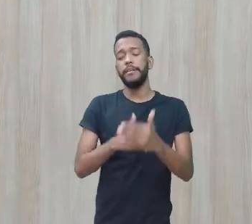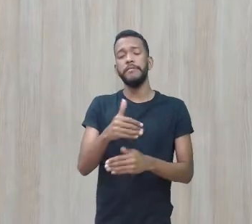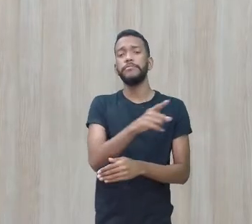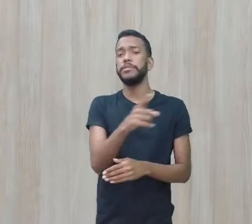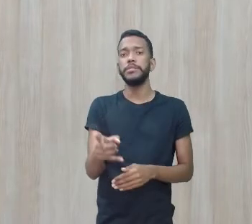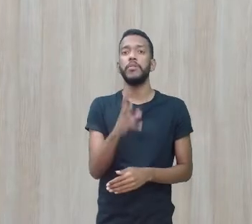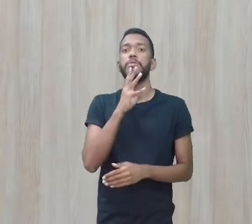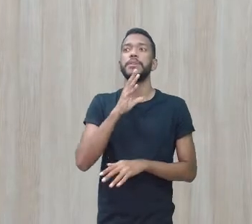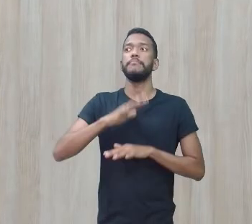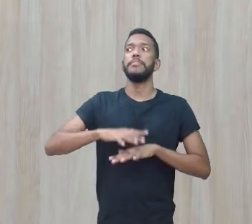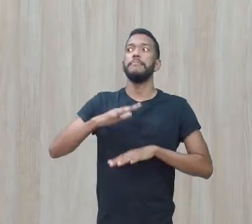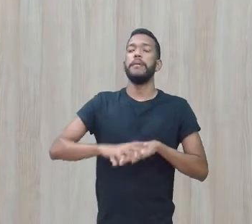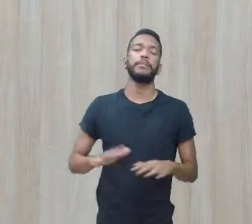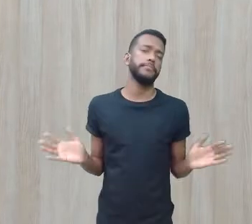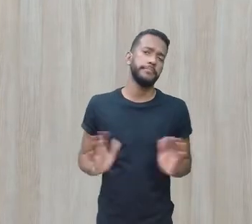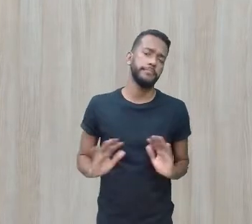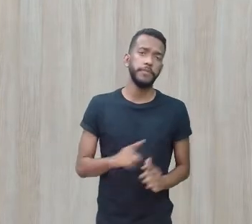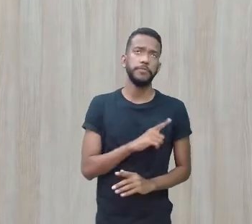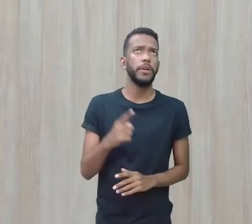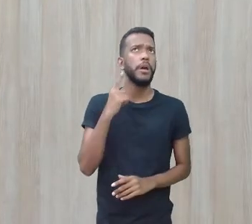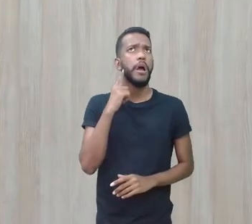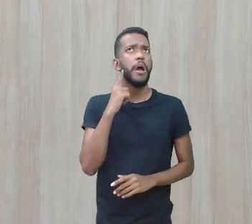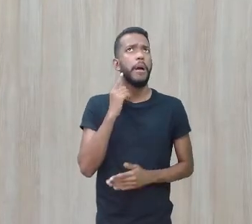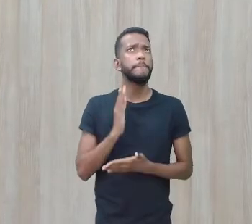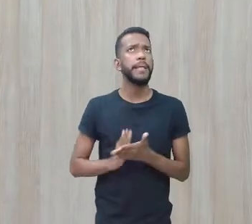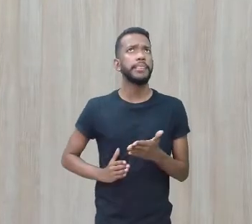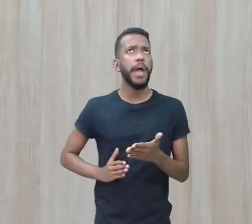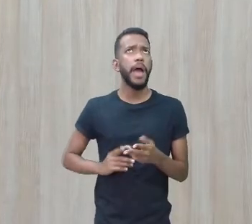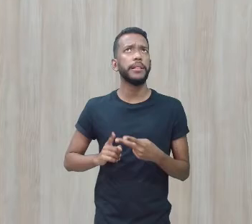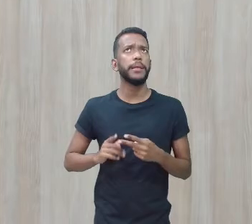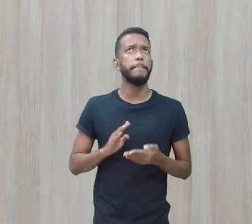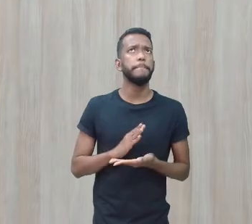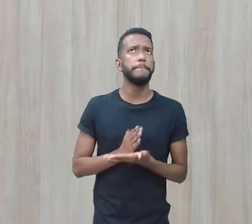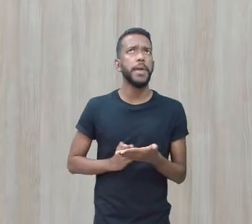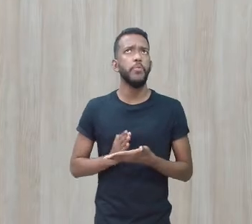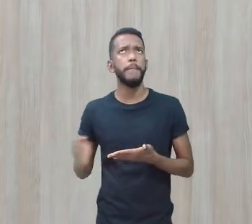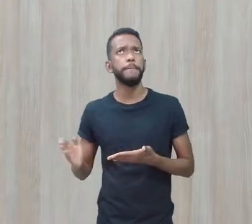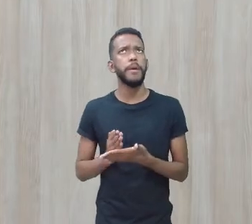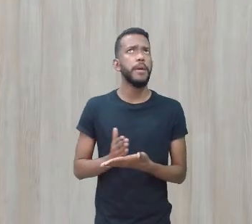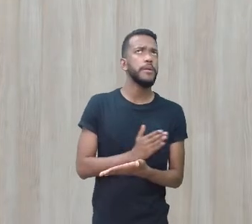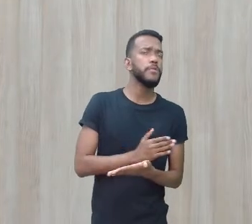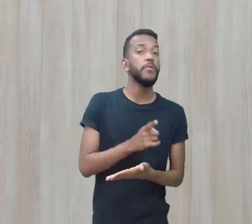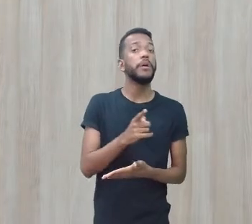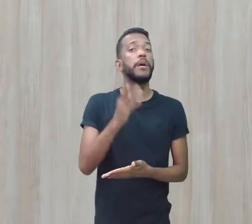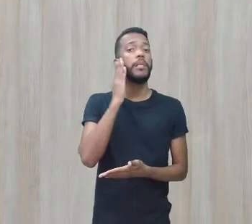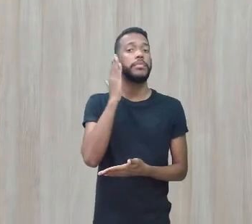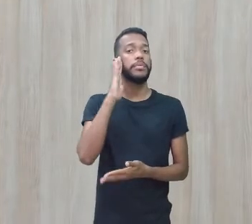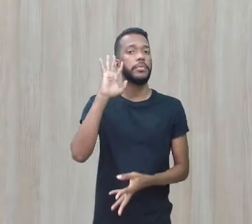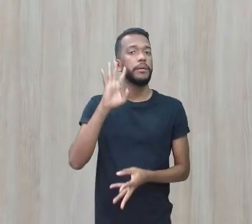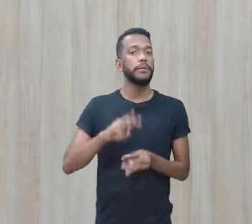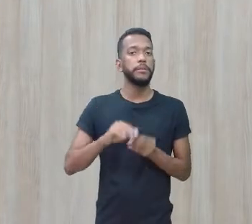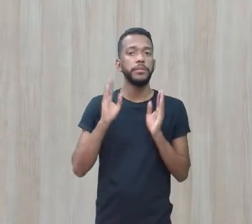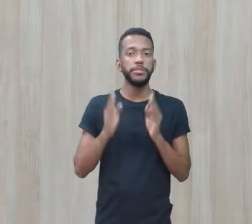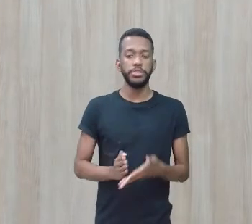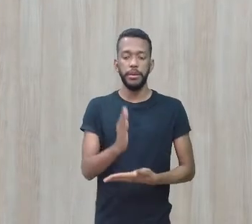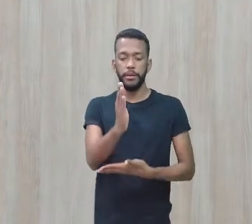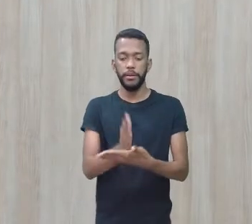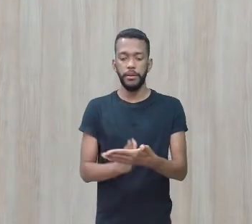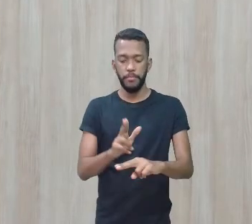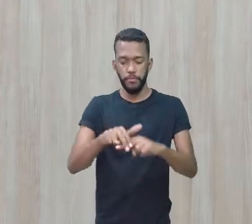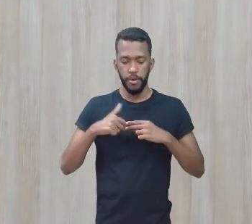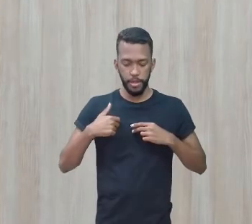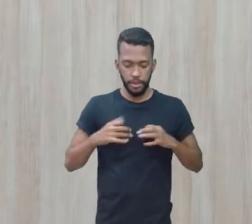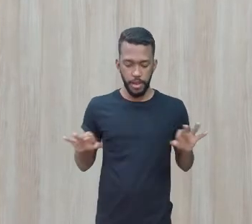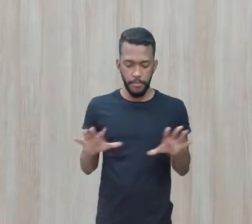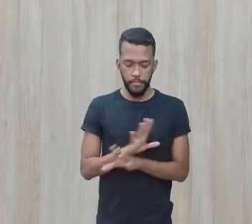conhecer de matemática para quando você escuta essa palavra, metade, meio a meio, você já tem a intenção de fazer a divisão pelo que você